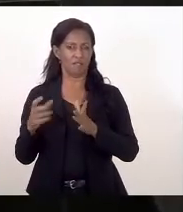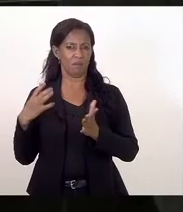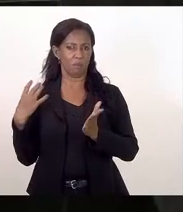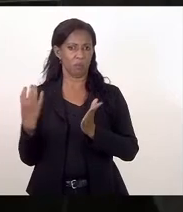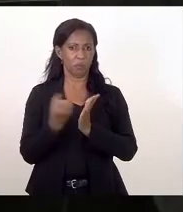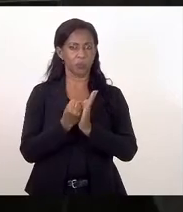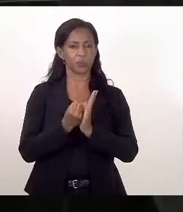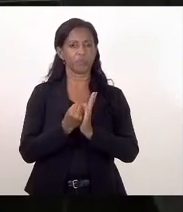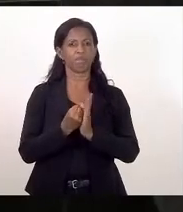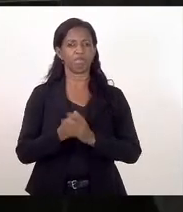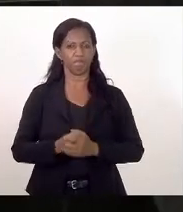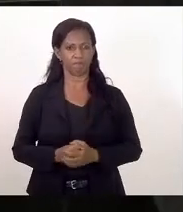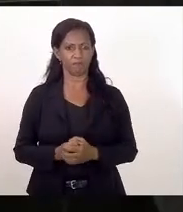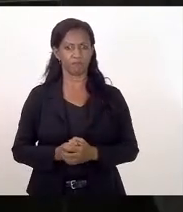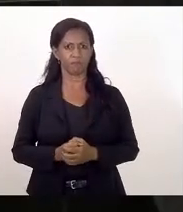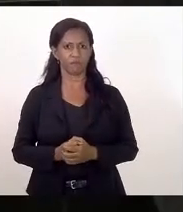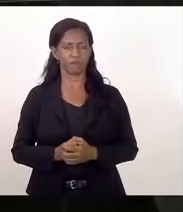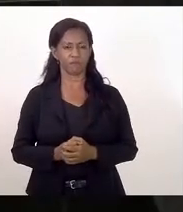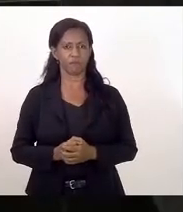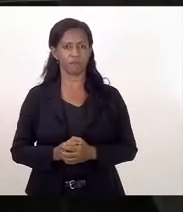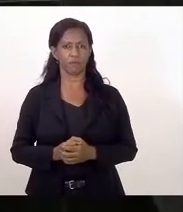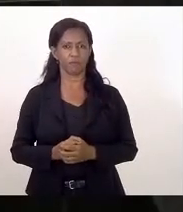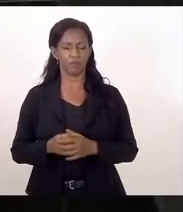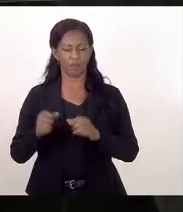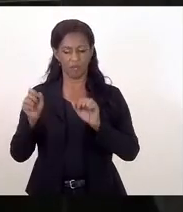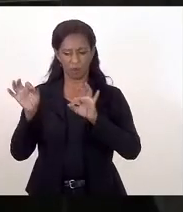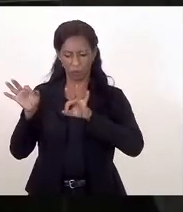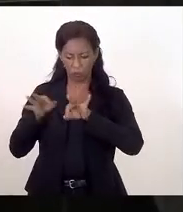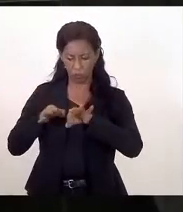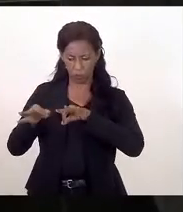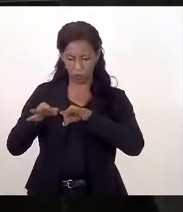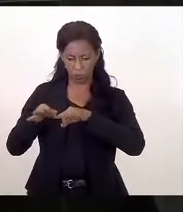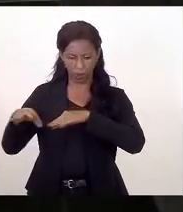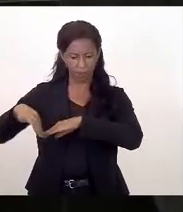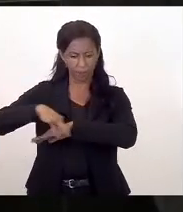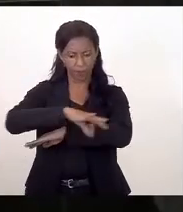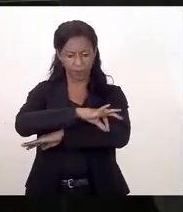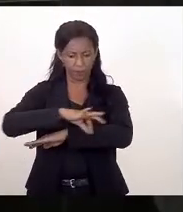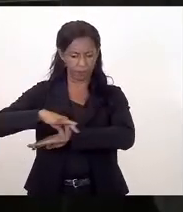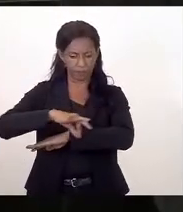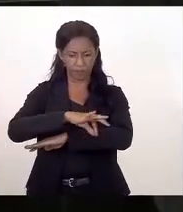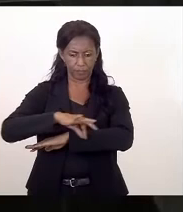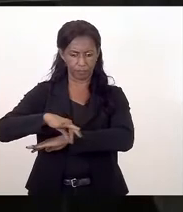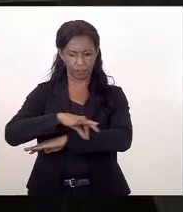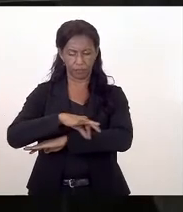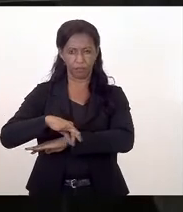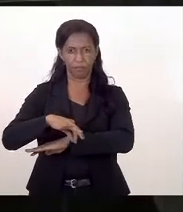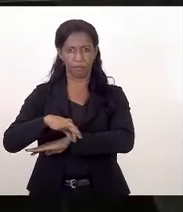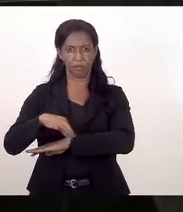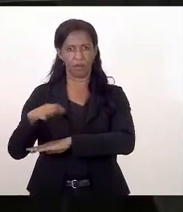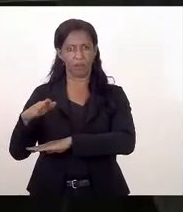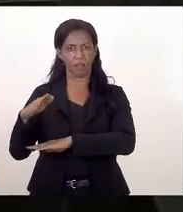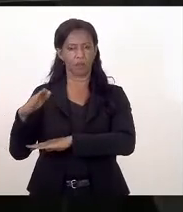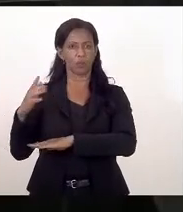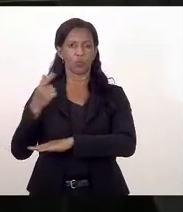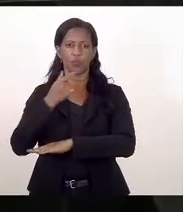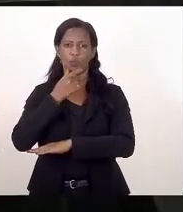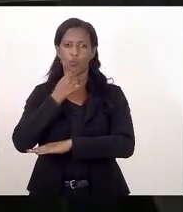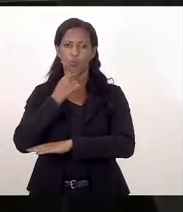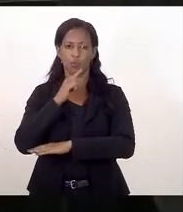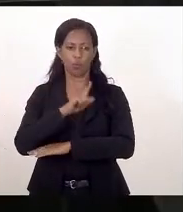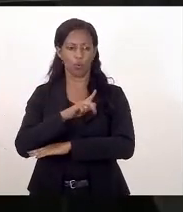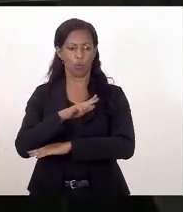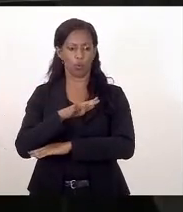projetado e construído sob a supervisão, nada mais, nada menos, de que